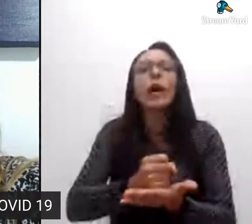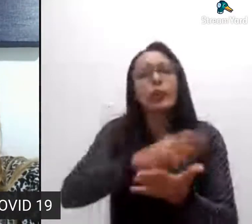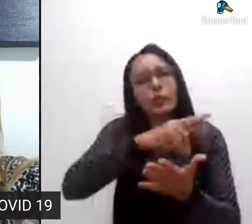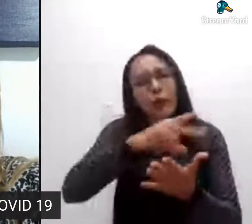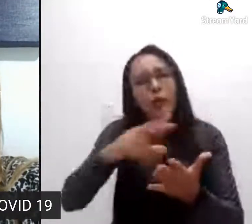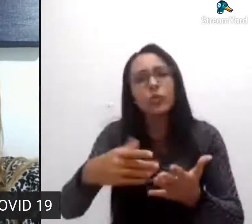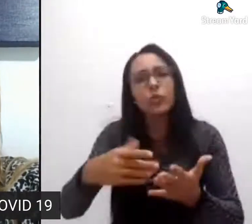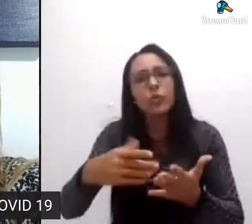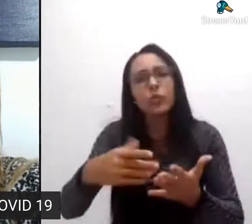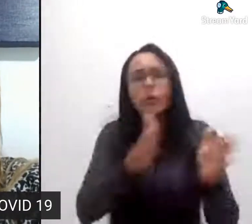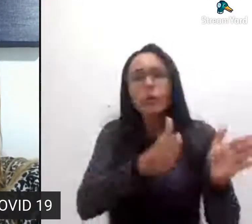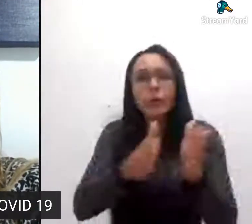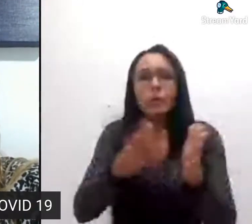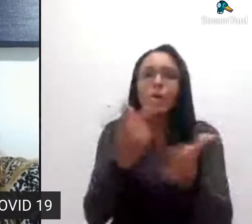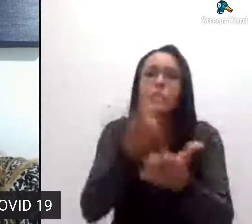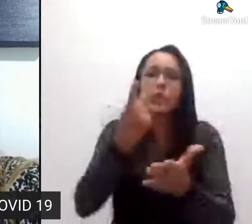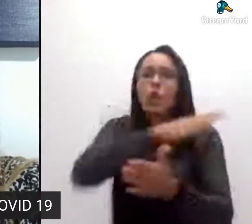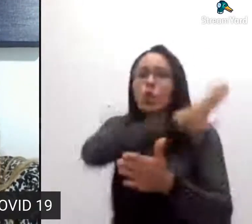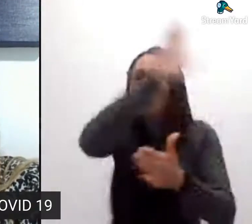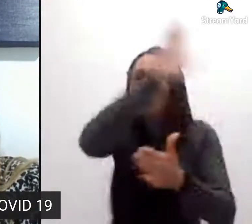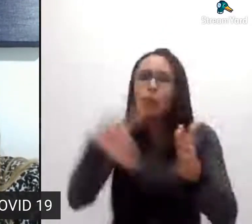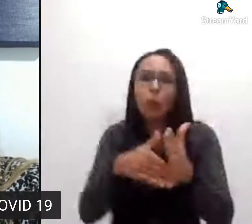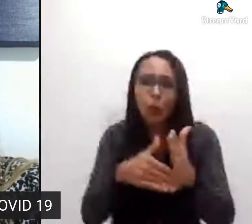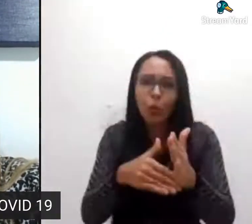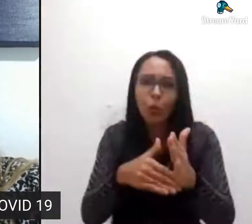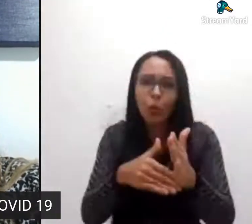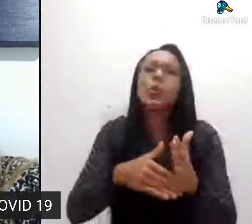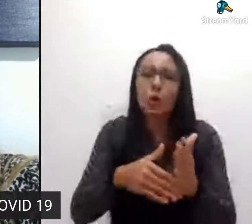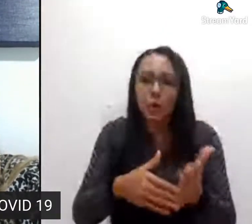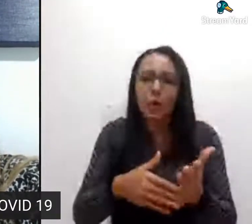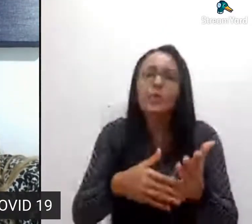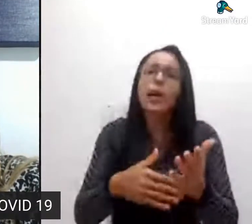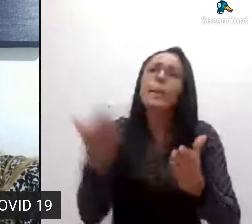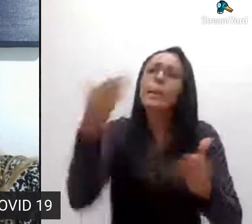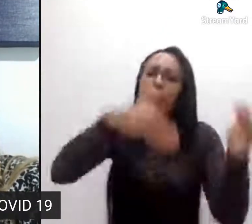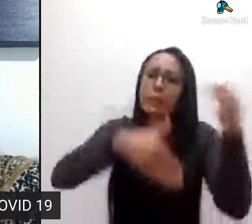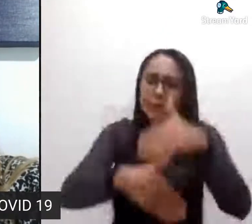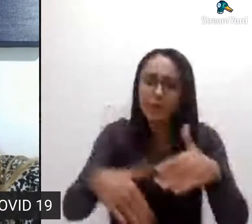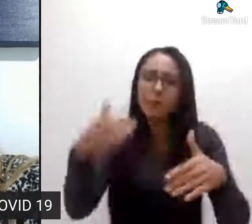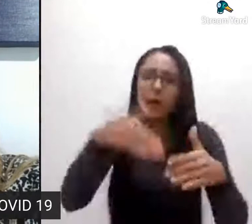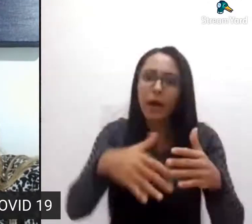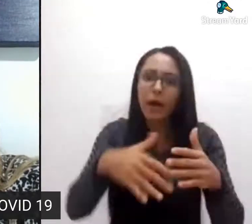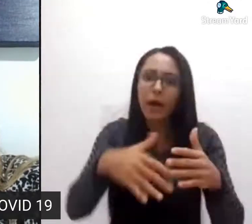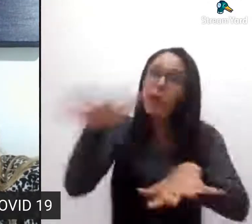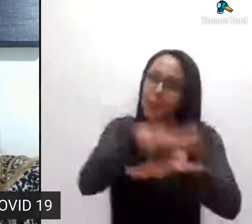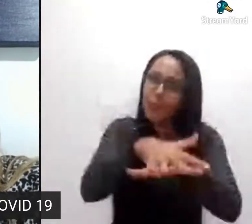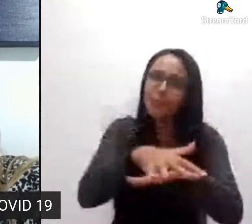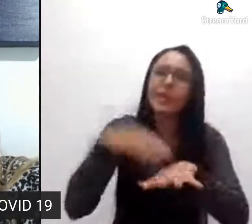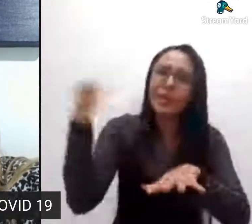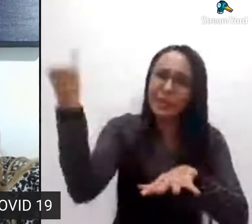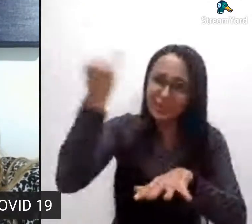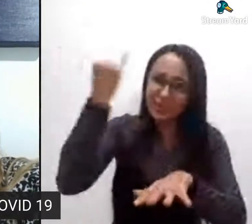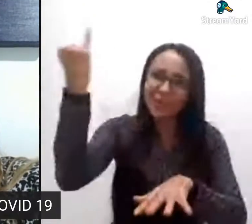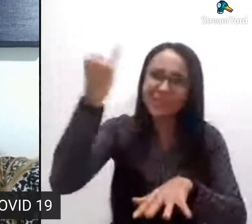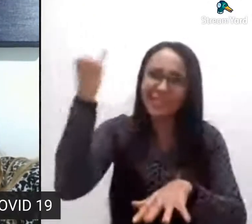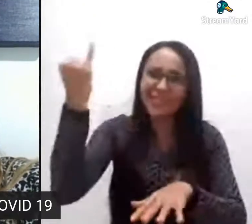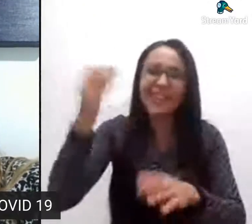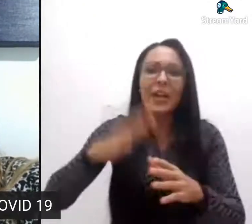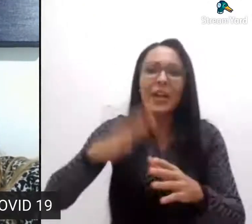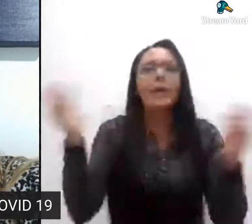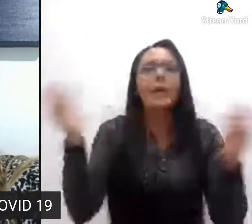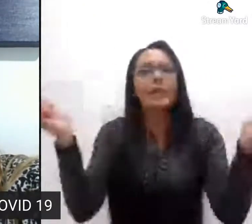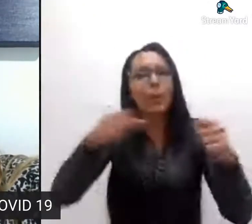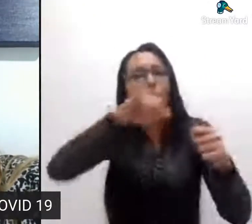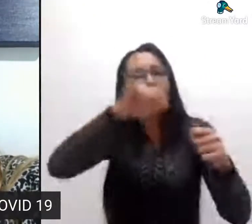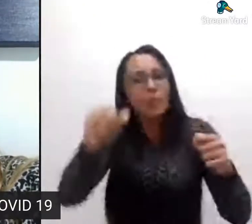acontecer e que todos possam participar, que todos possam aprender, que todos possam se informar, para que a gente possa aproveitar esse